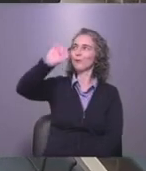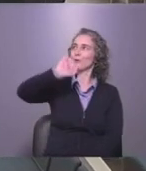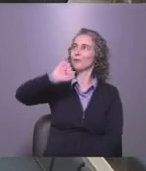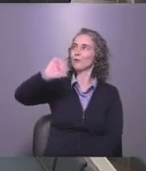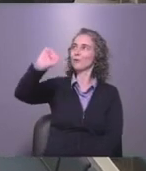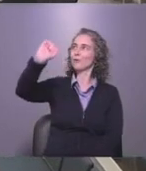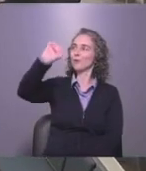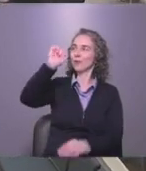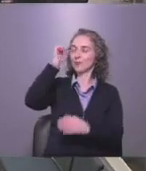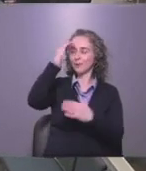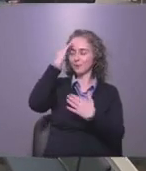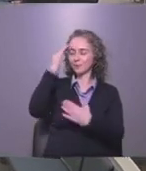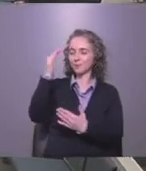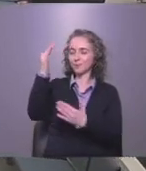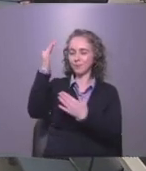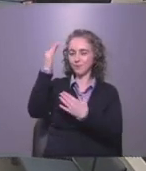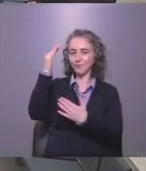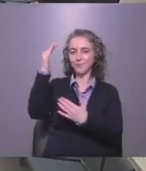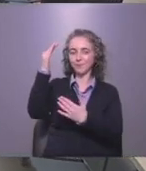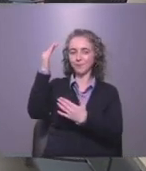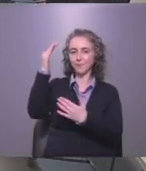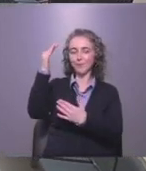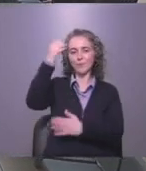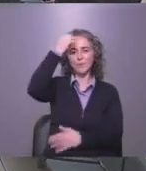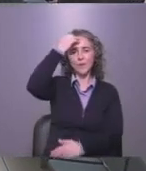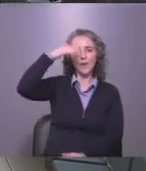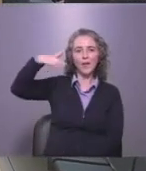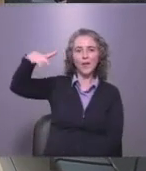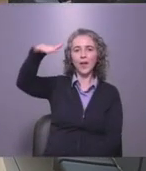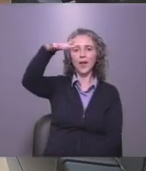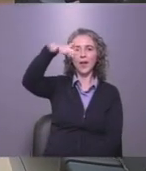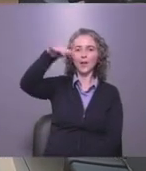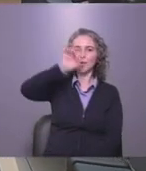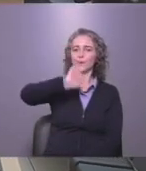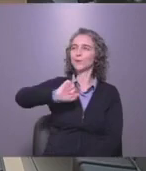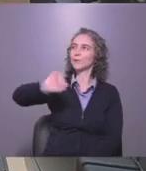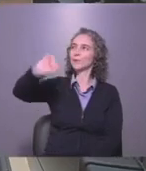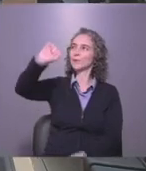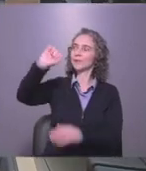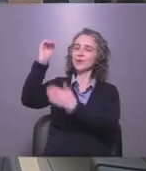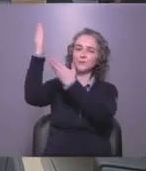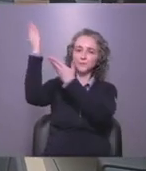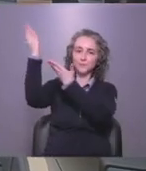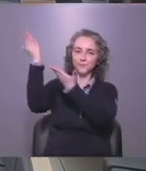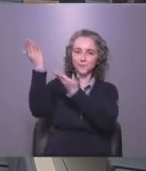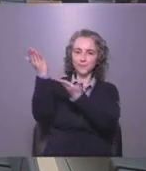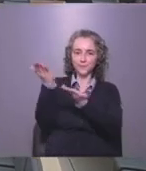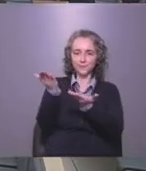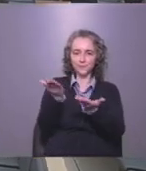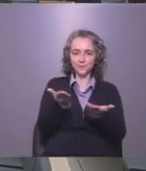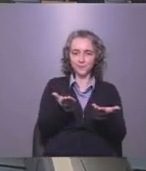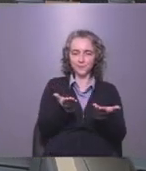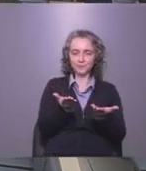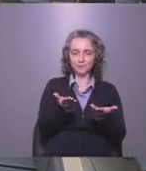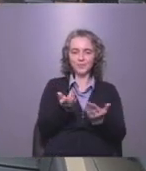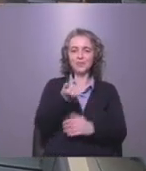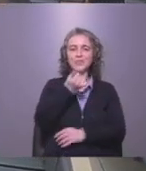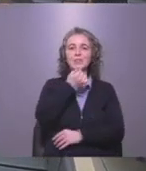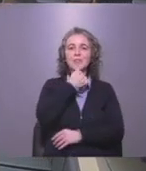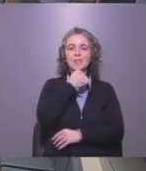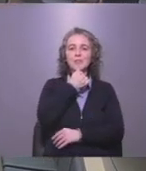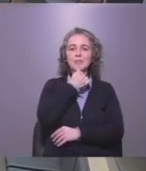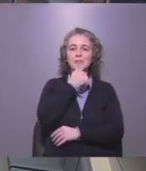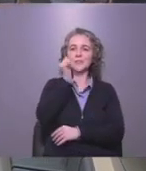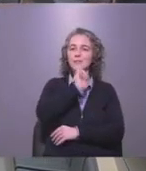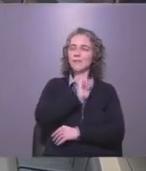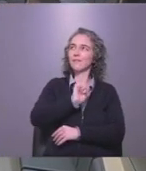vosso nome, venha a nós o vosso reino, seja